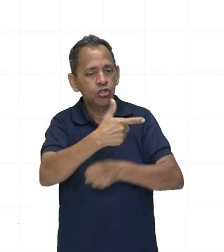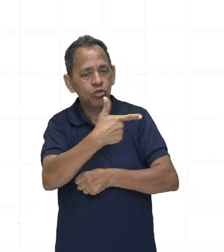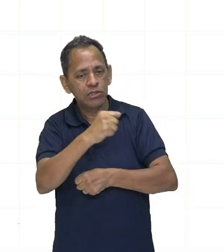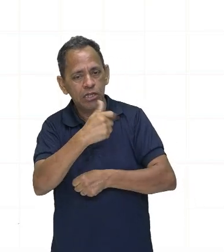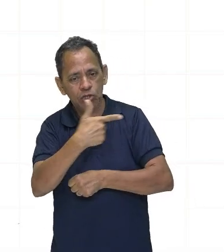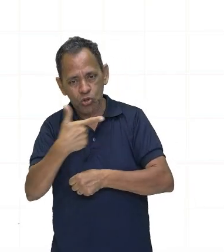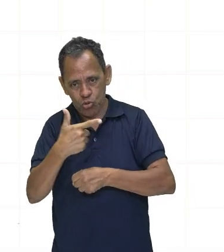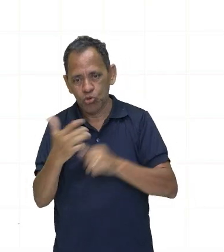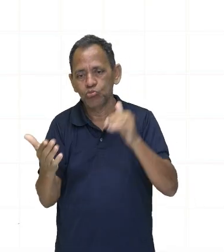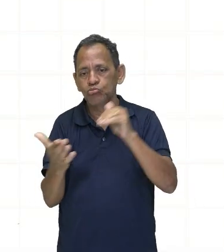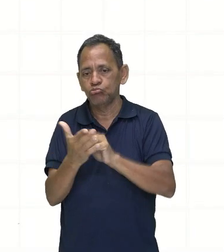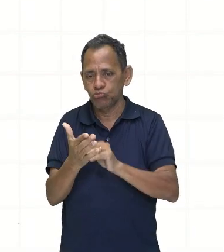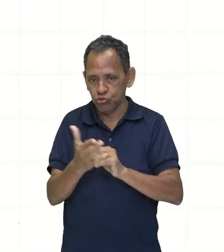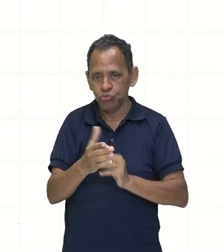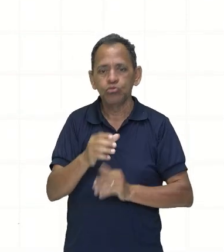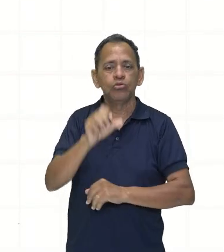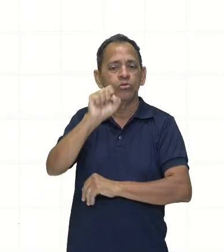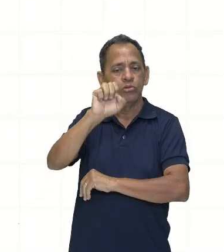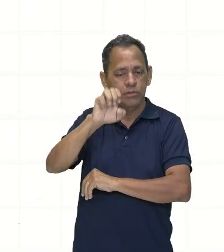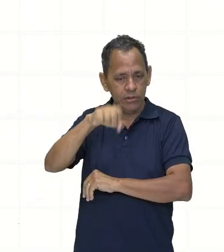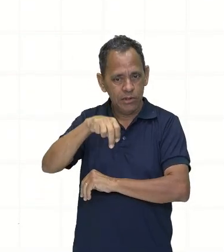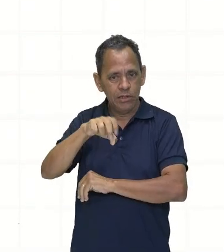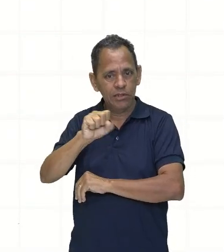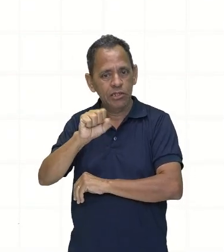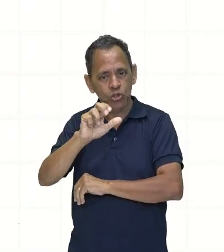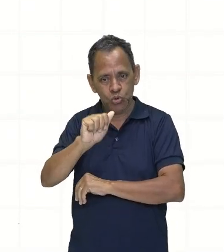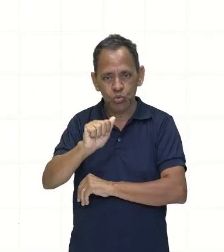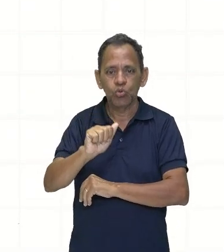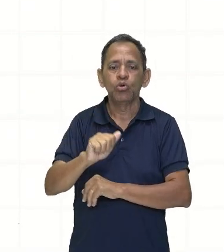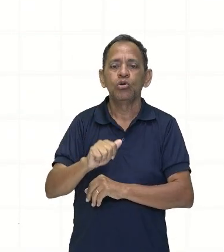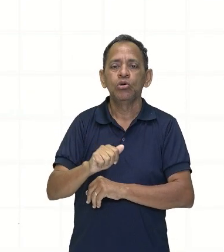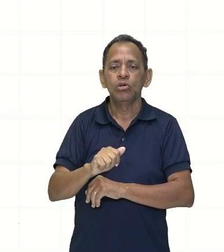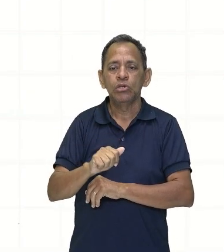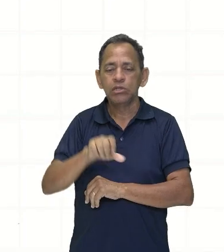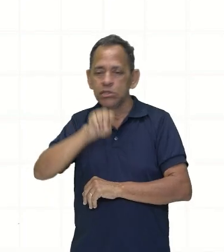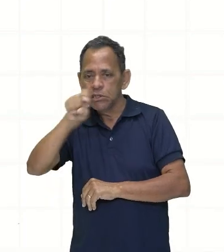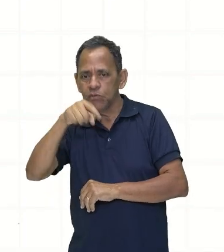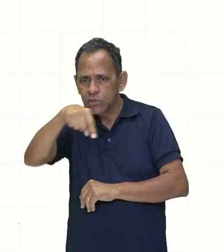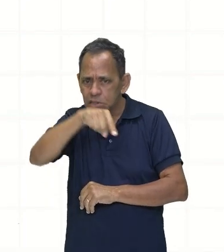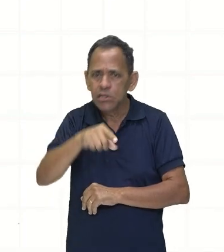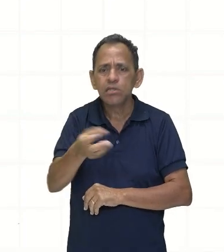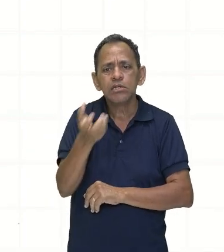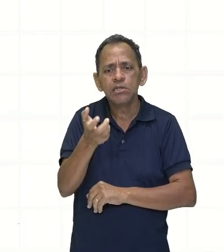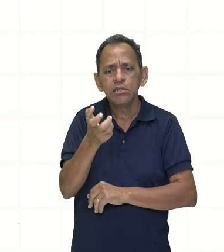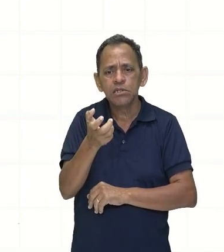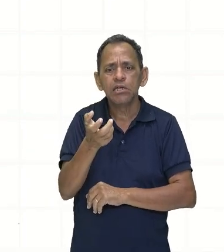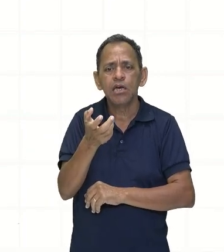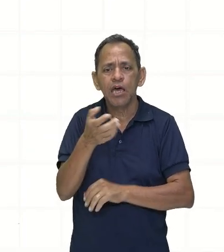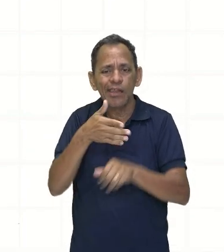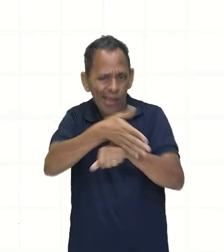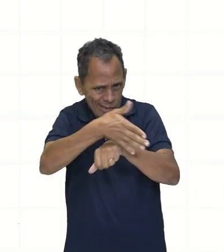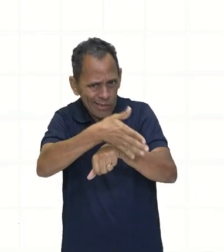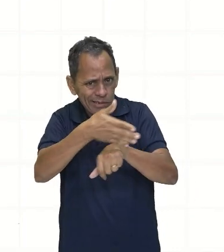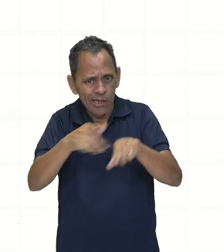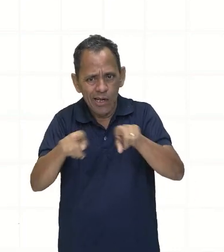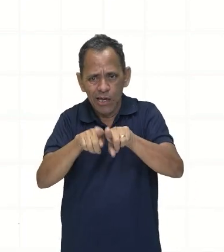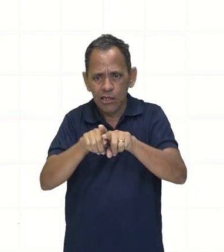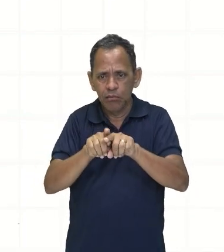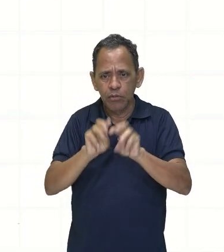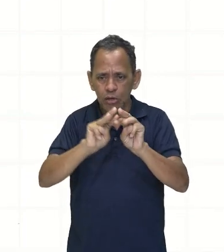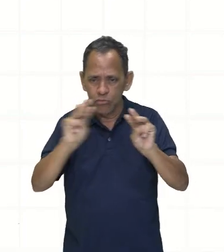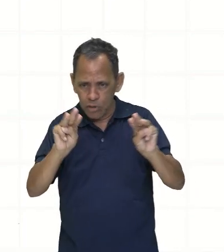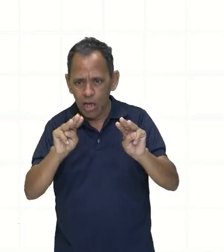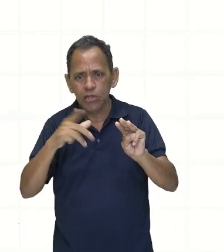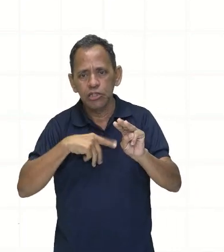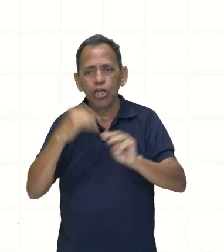Inclusive, se vocês quiserem também dar uma olhada depois no site do IBGE, onde a gente tem todos esse banco